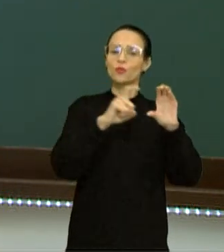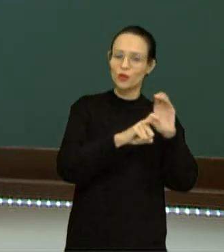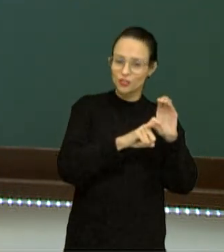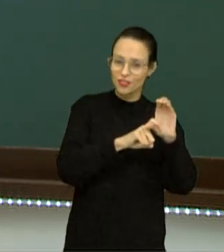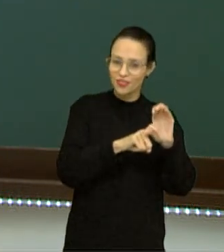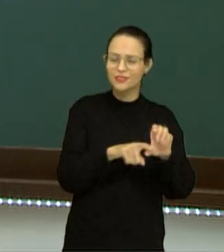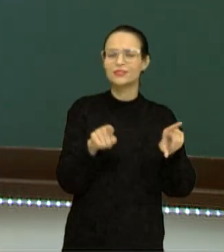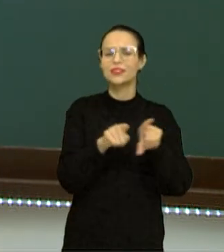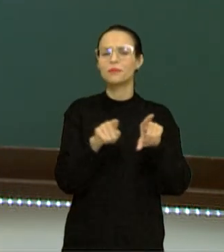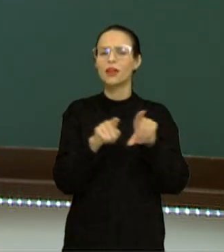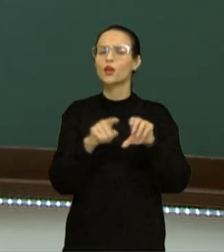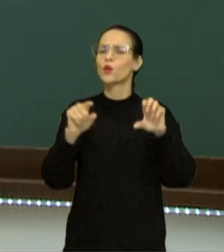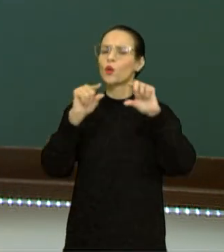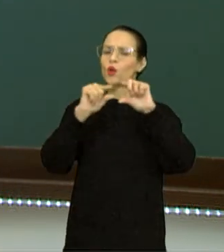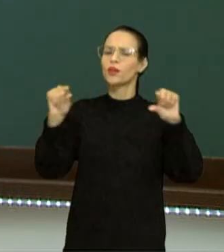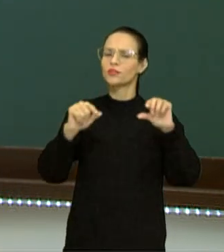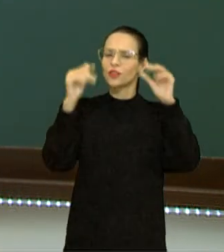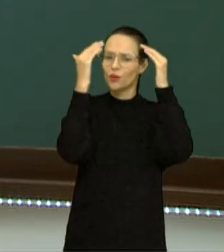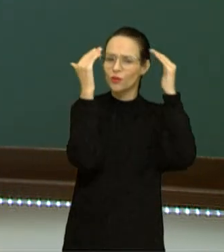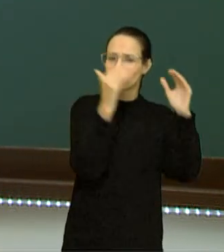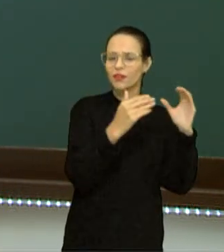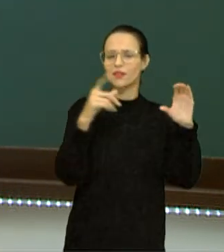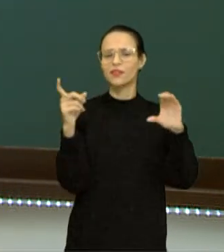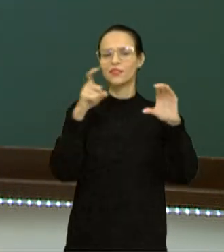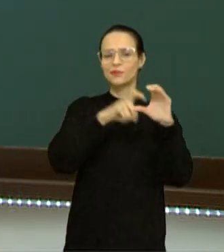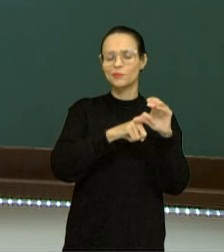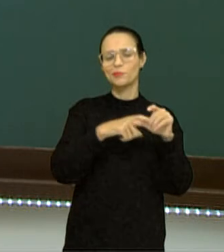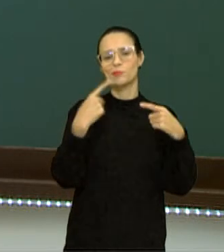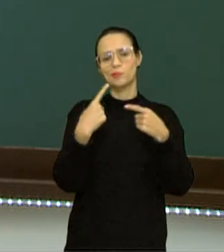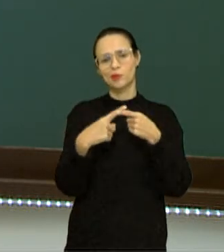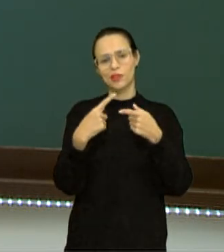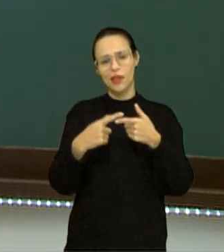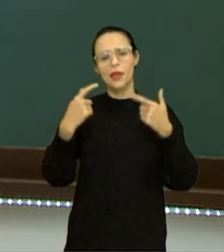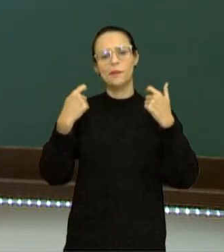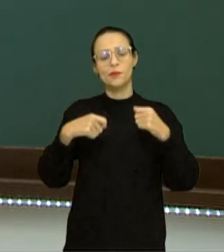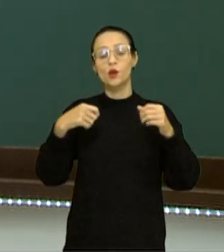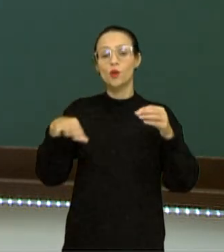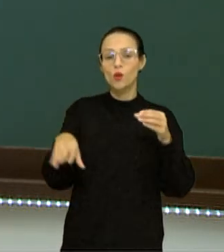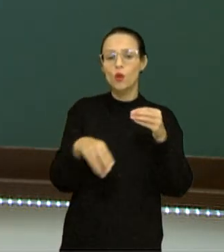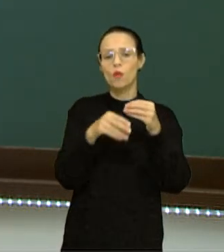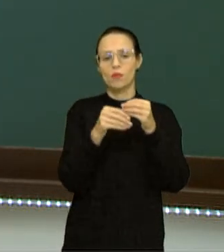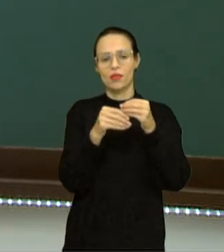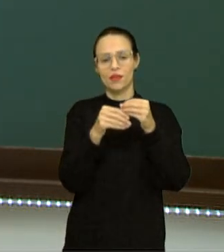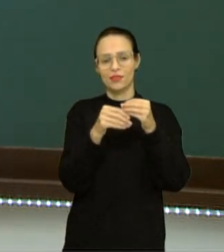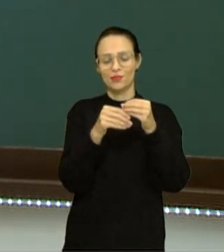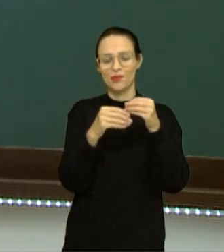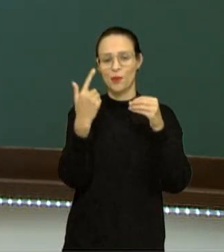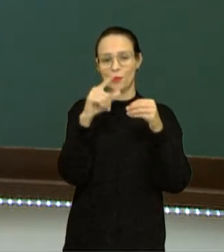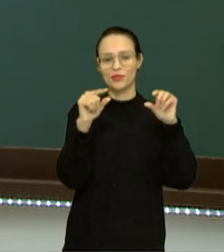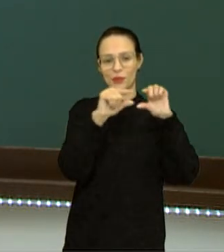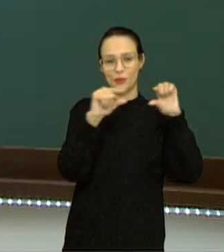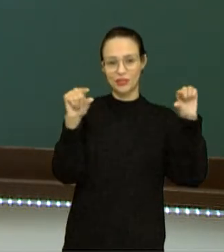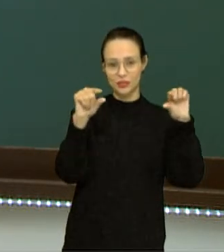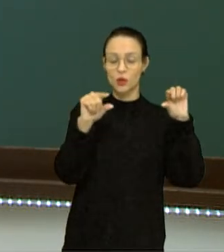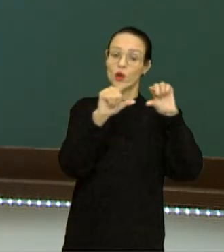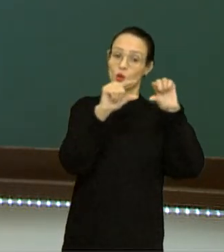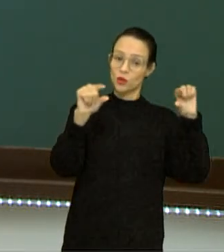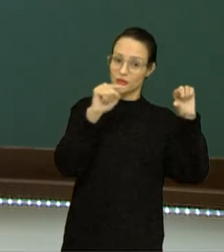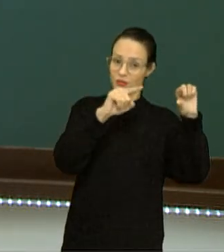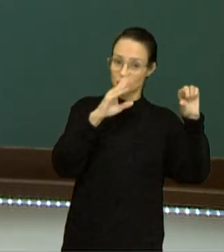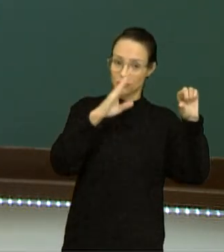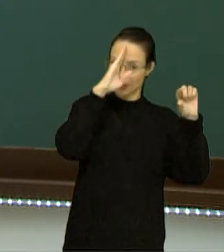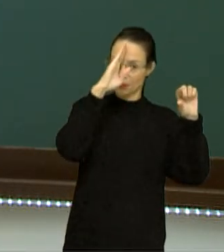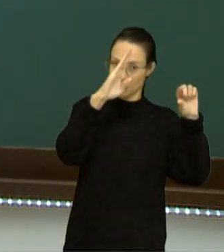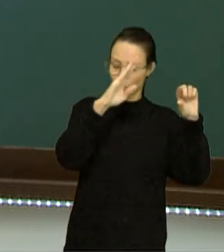que elas são subordinadas? Porque elas necessitam, elas completam uma outra oração, a oração